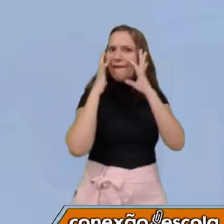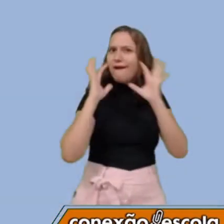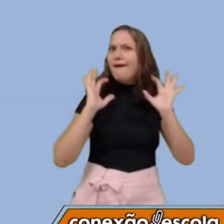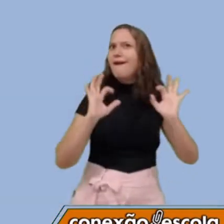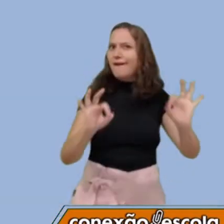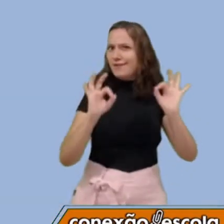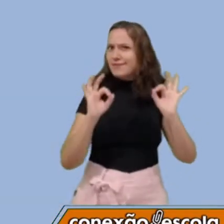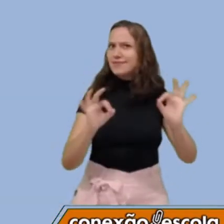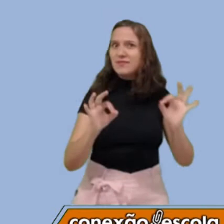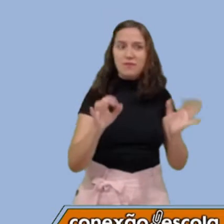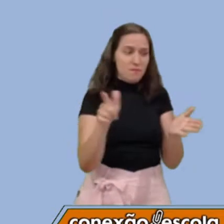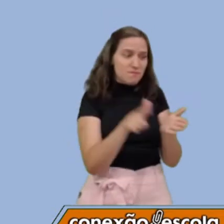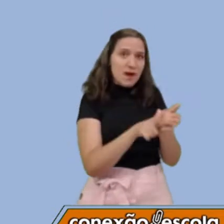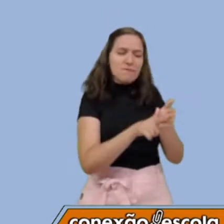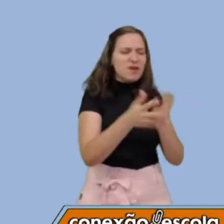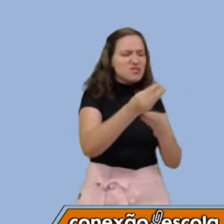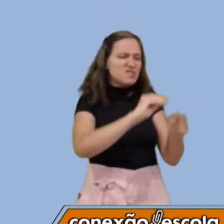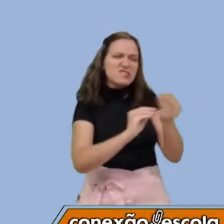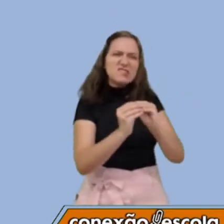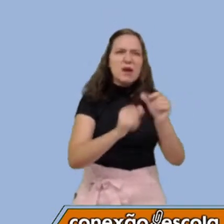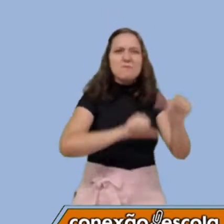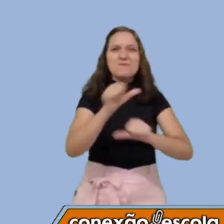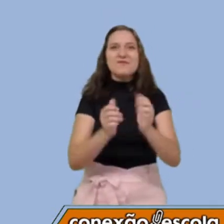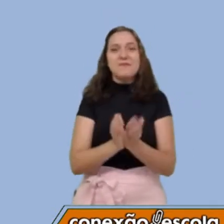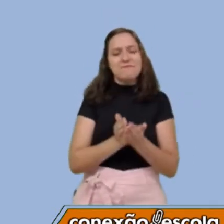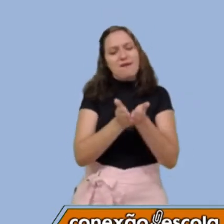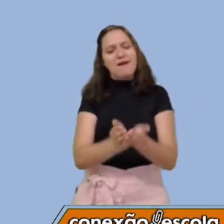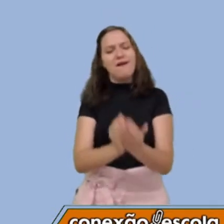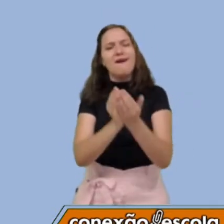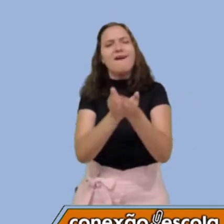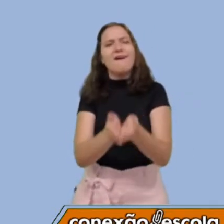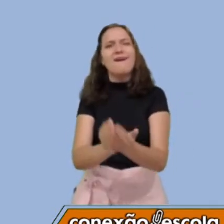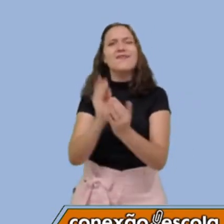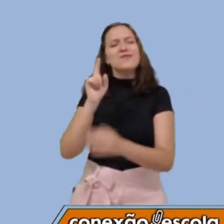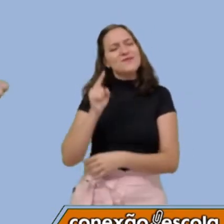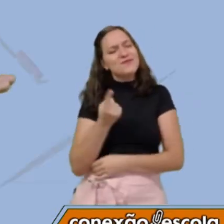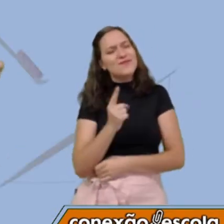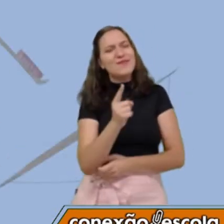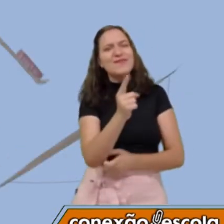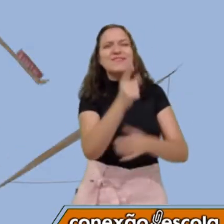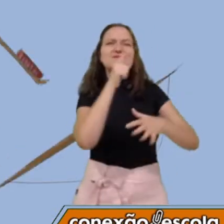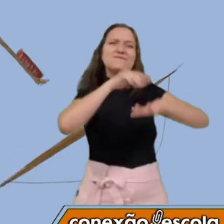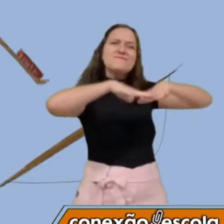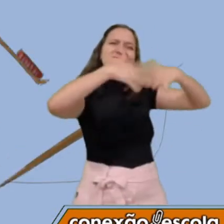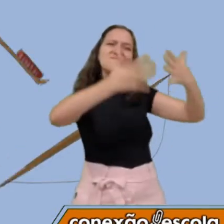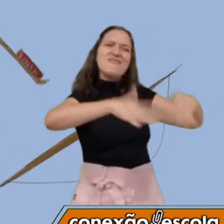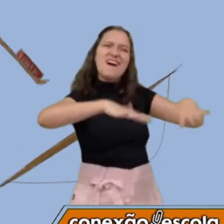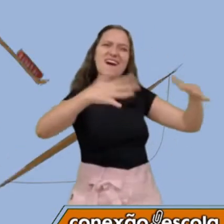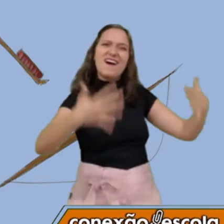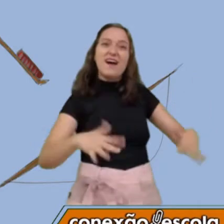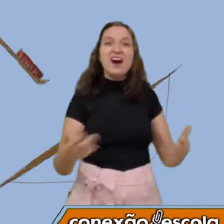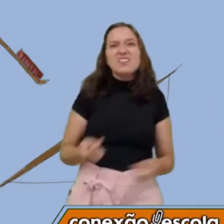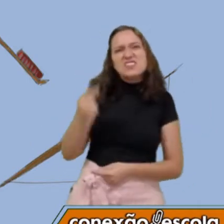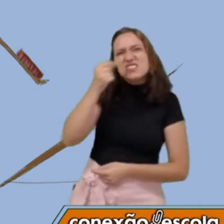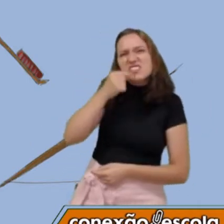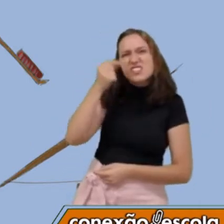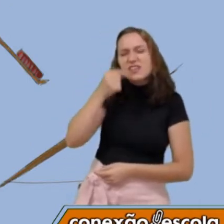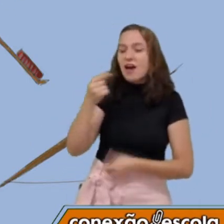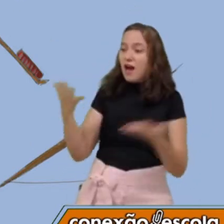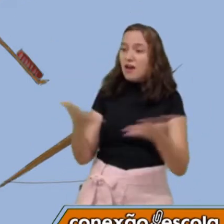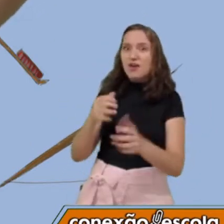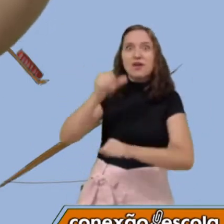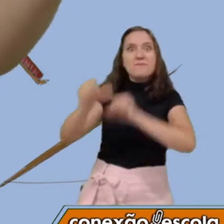uma folha que vira bar navega longe pelo mar um palito que agora é